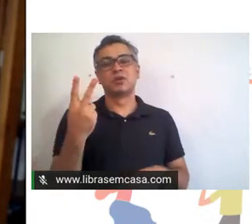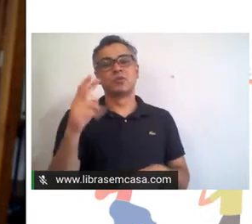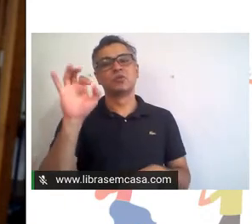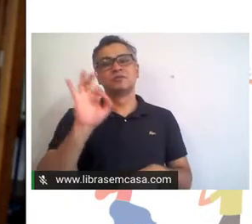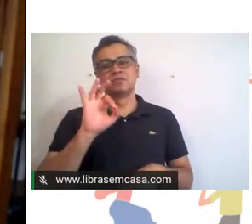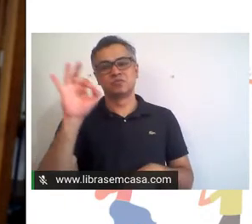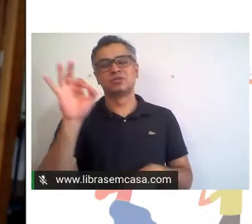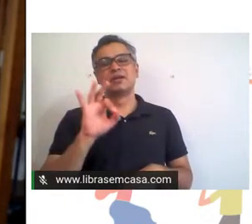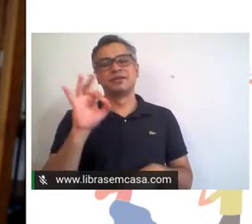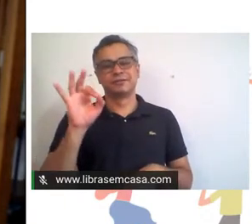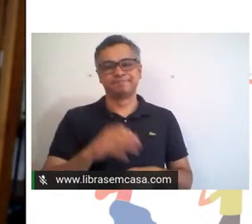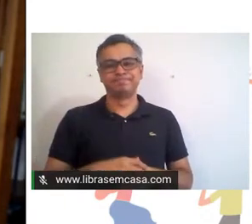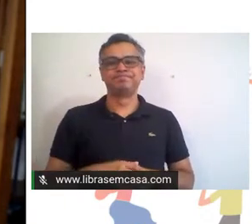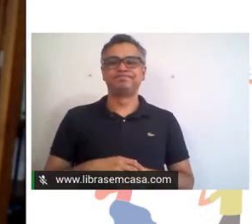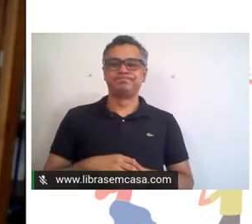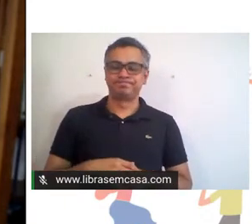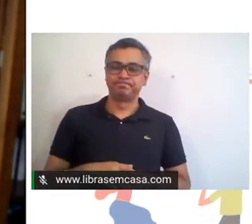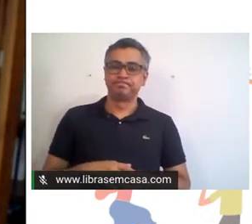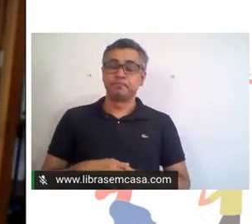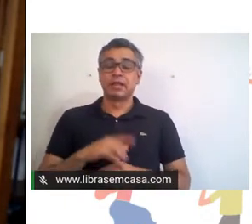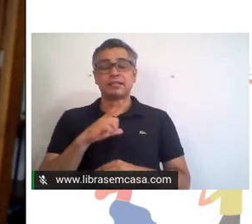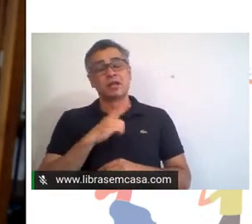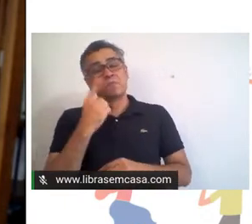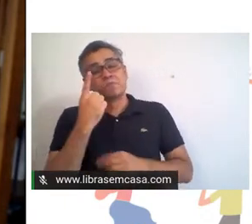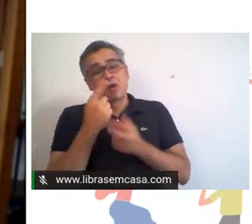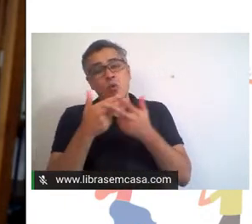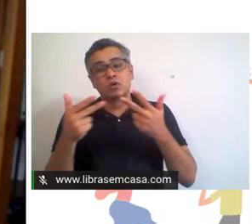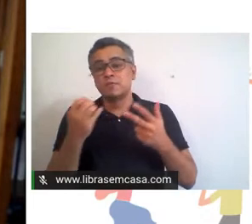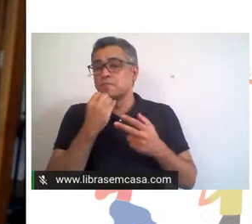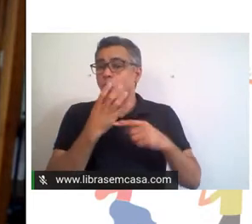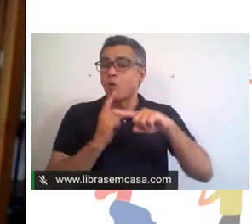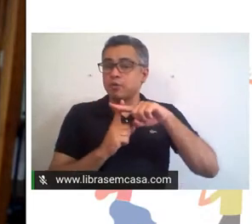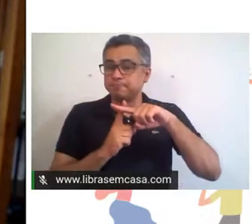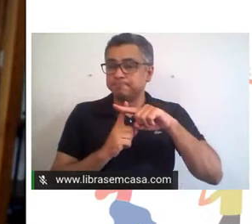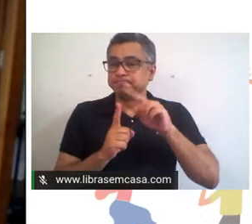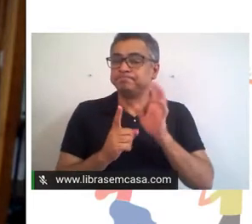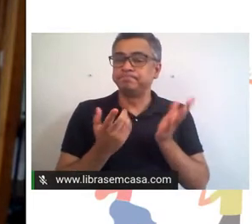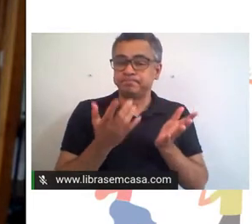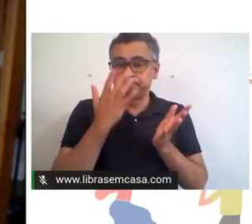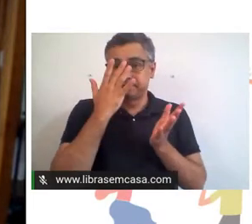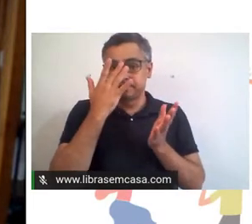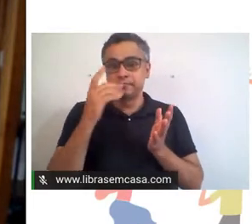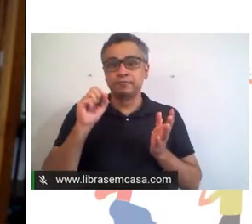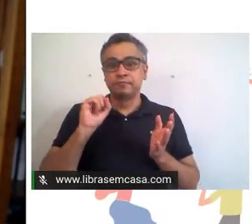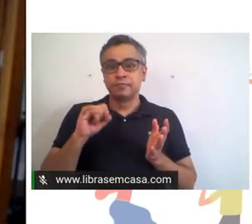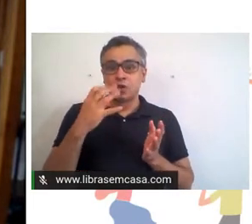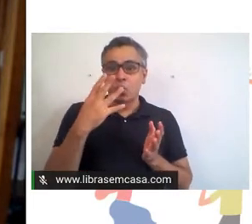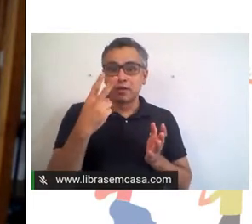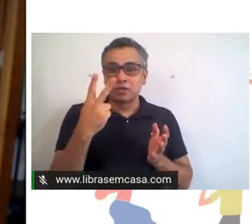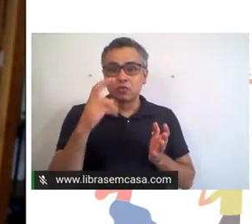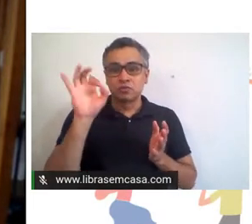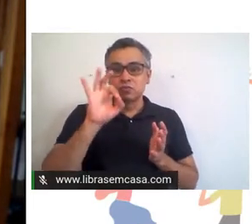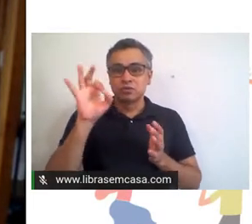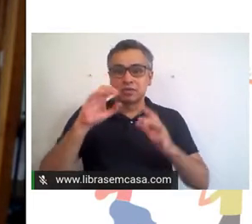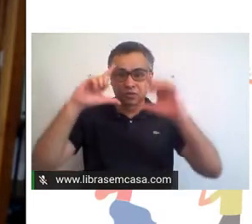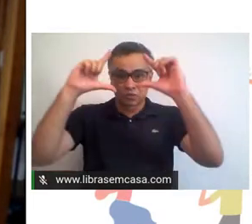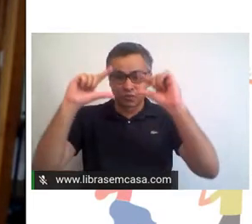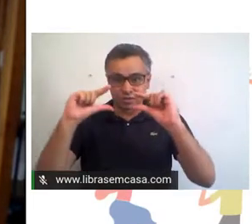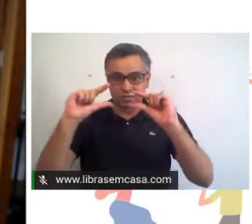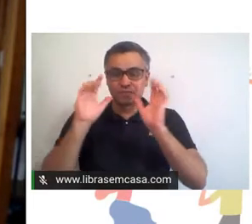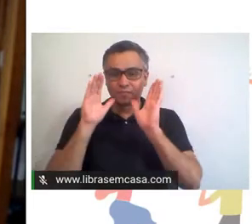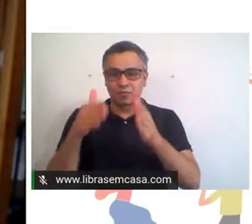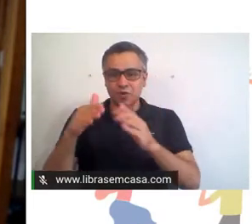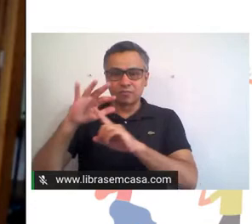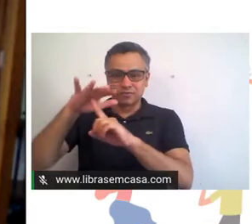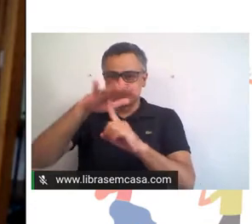que reduzir esses 42% das emissões associadas com o desmatamento, primeiro, é